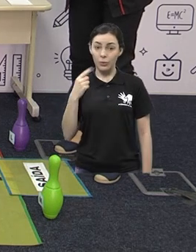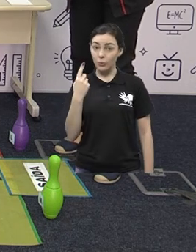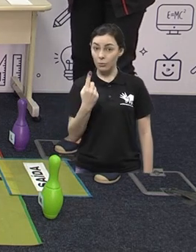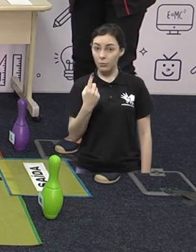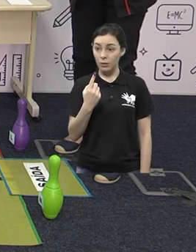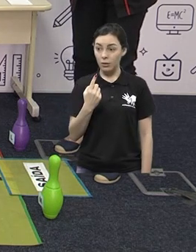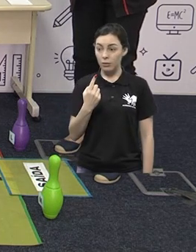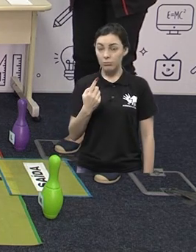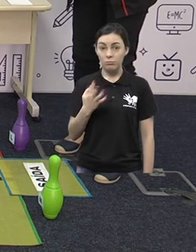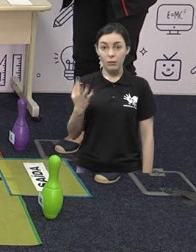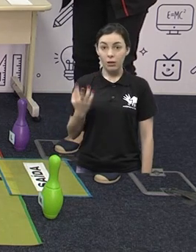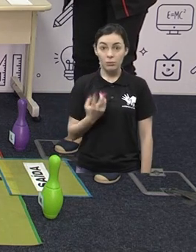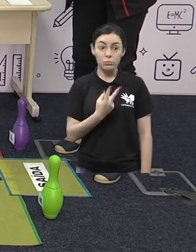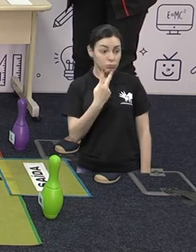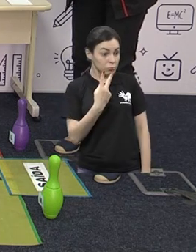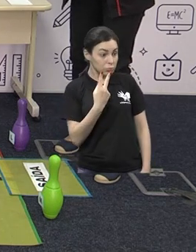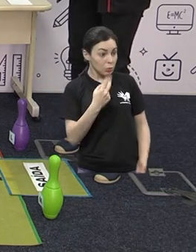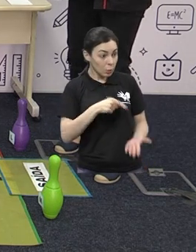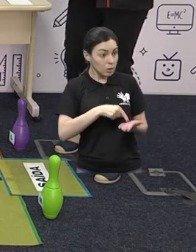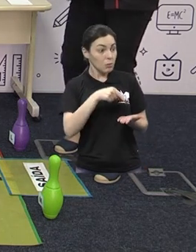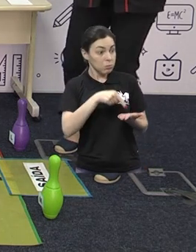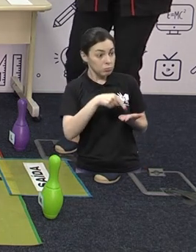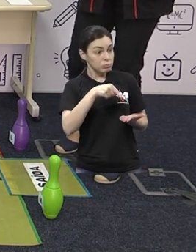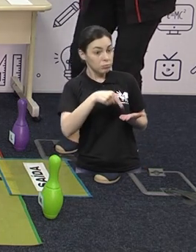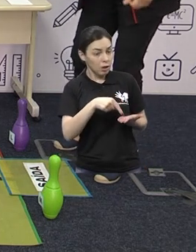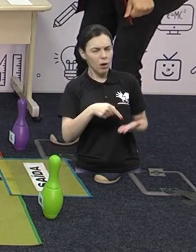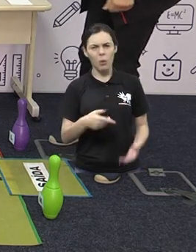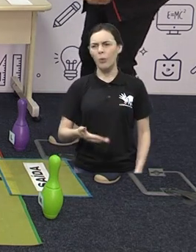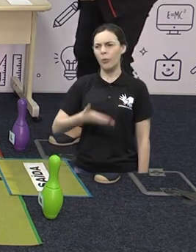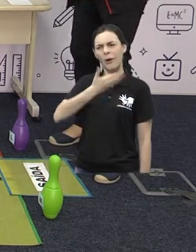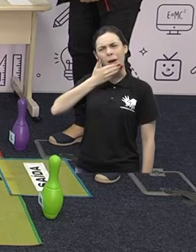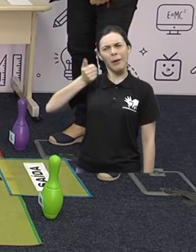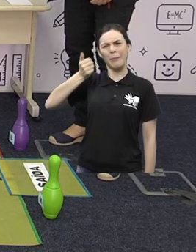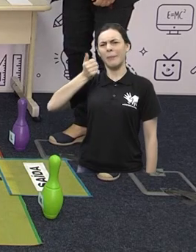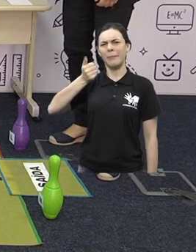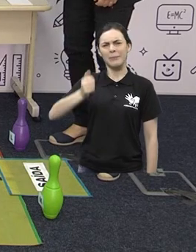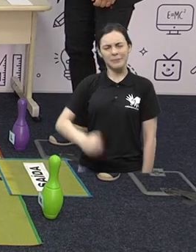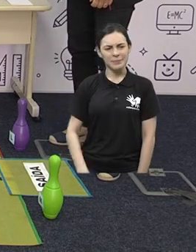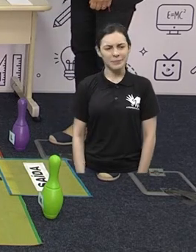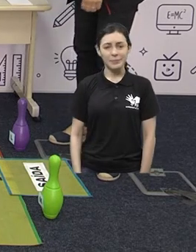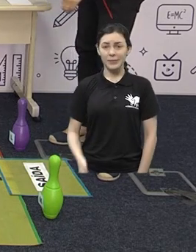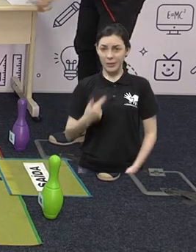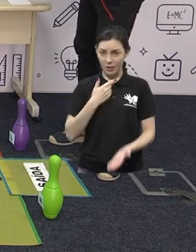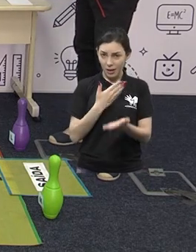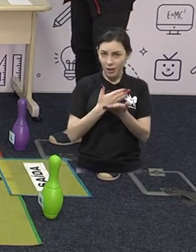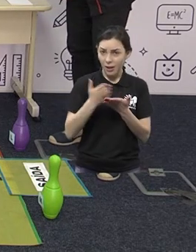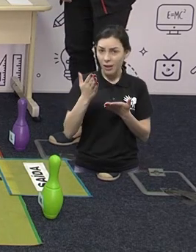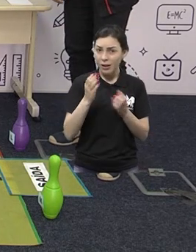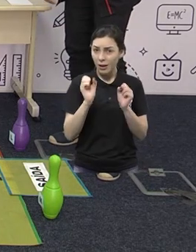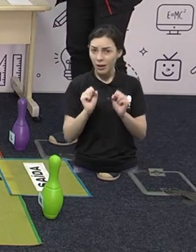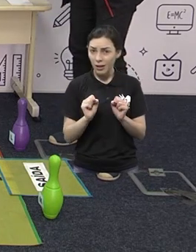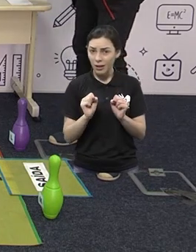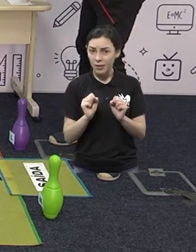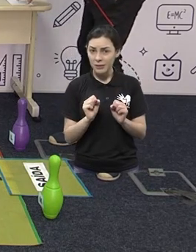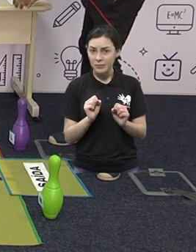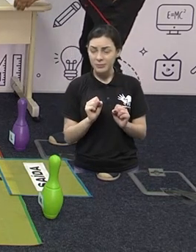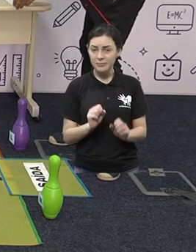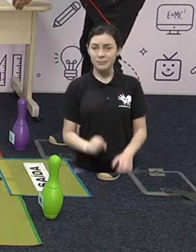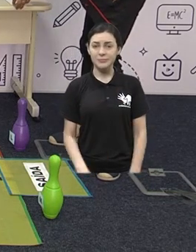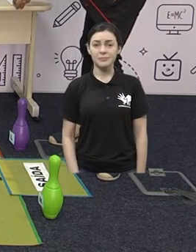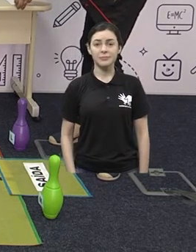casa. Duas? Duas casas? Duas casas. Ai, olha só. Melhor ainda. Então, eu posso começar? Pode